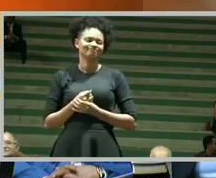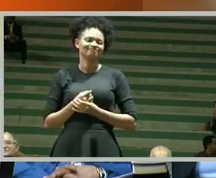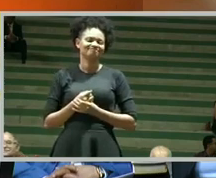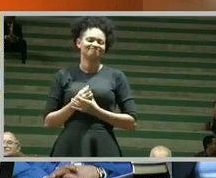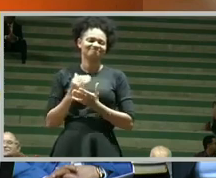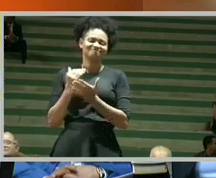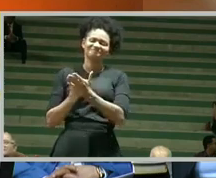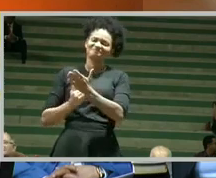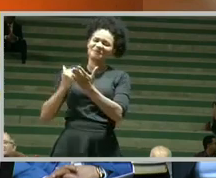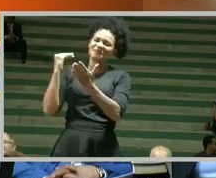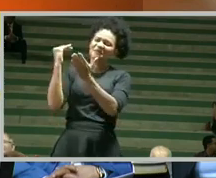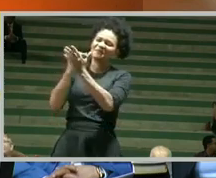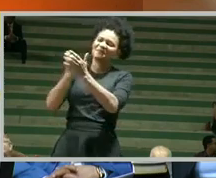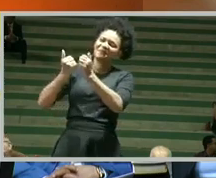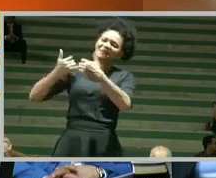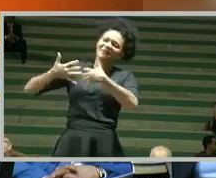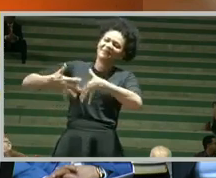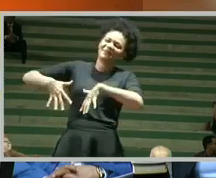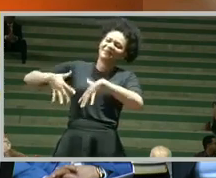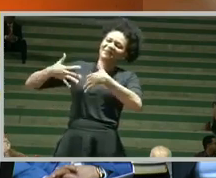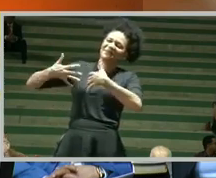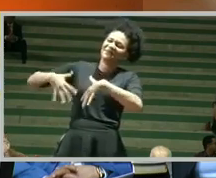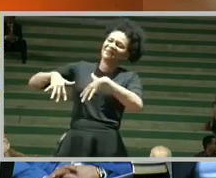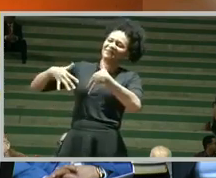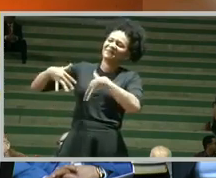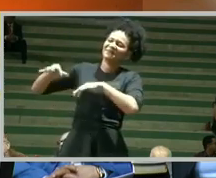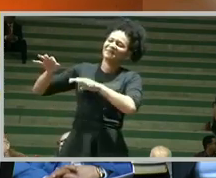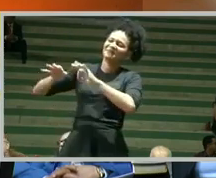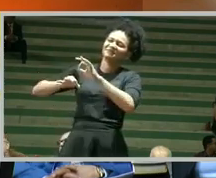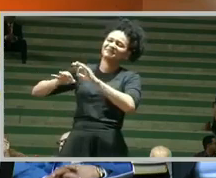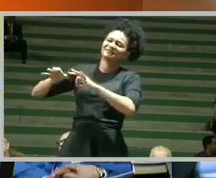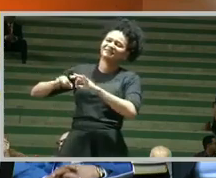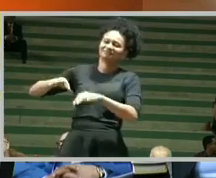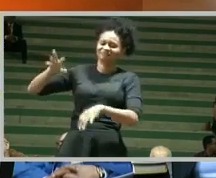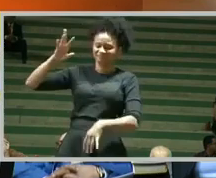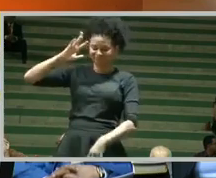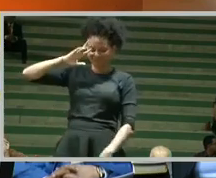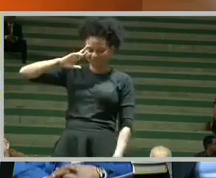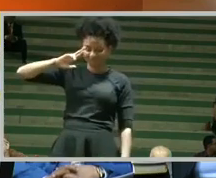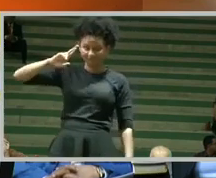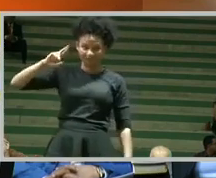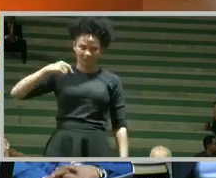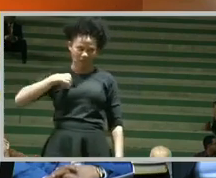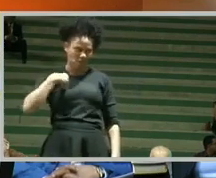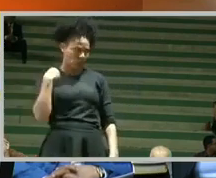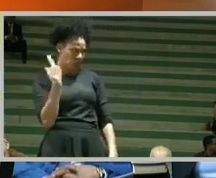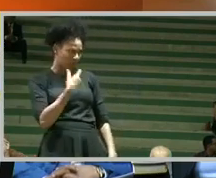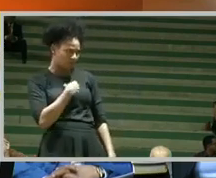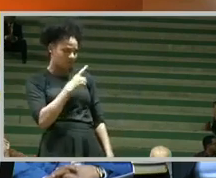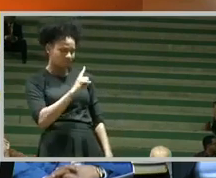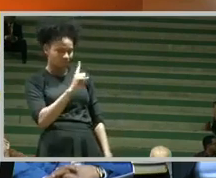Grandes coisas fez o Senhor a nós? Não.